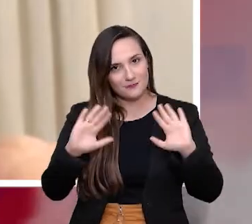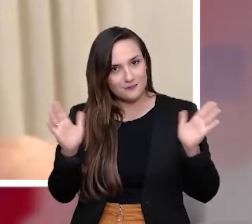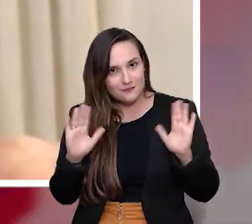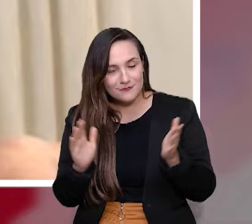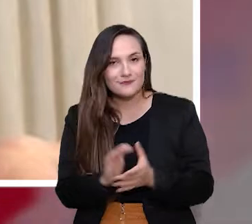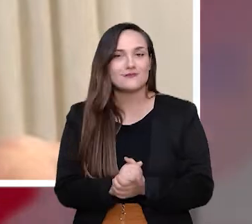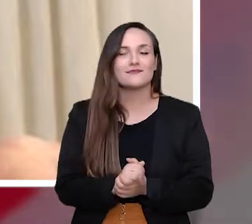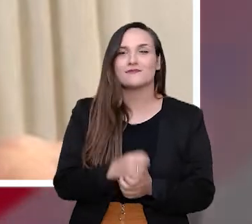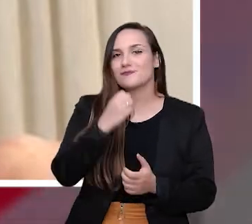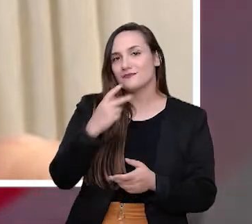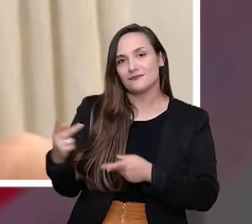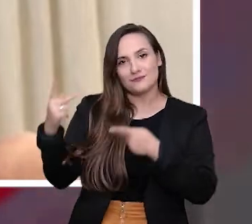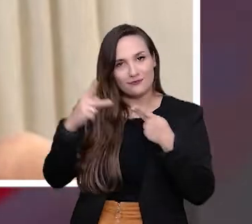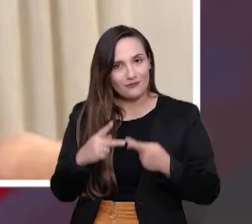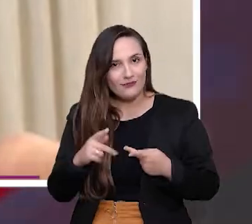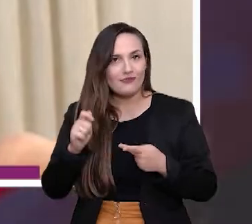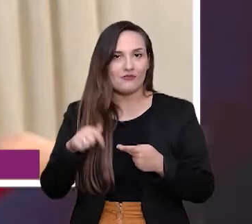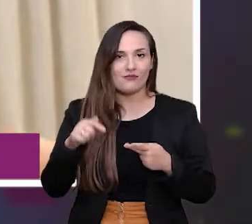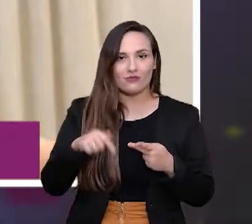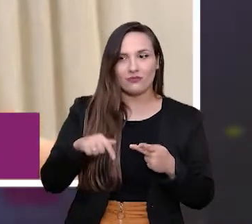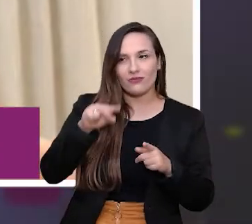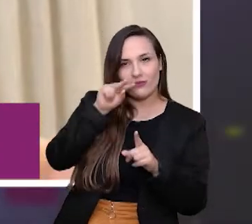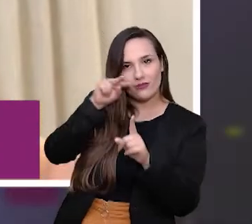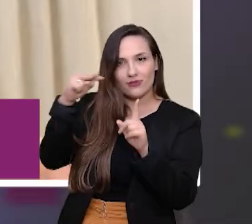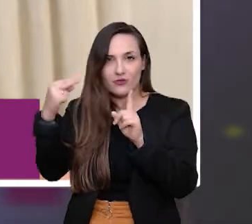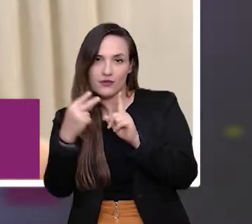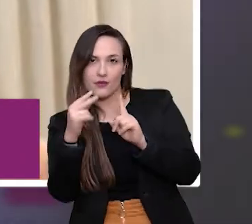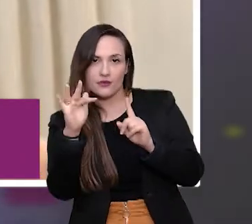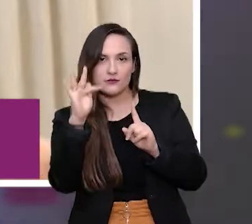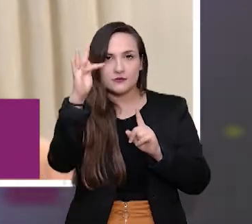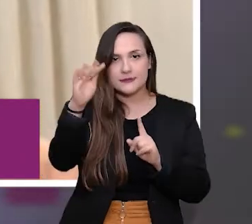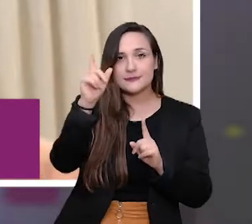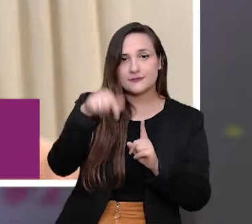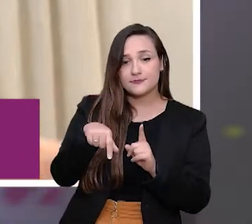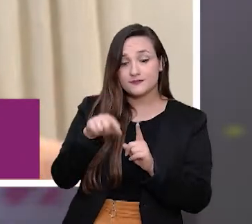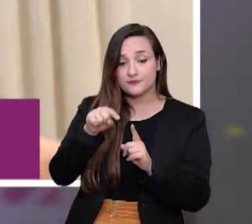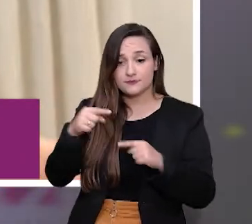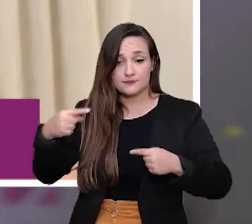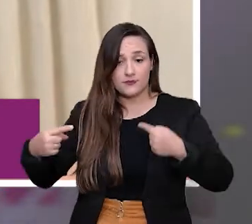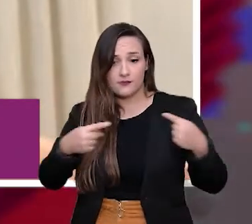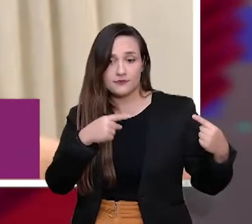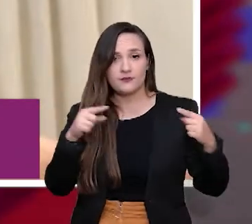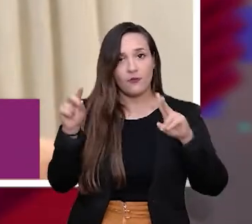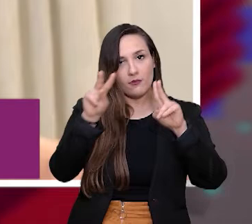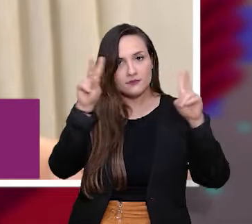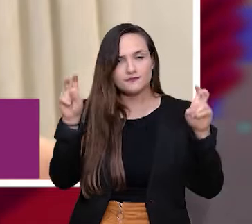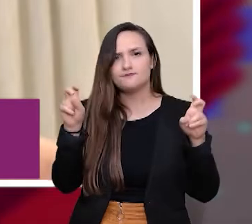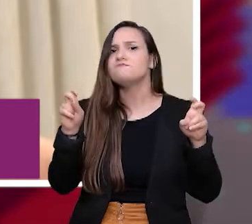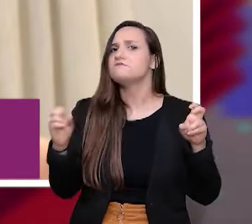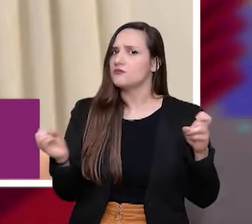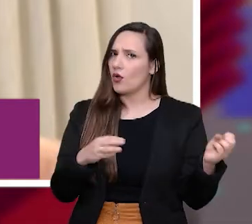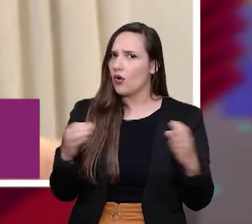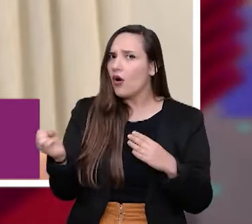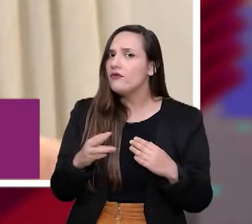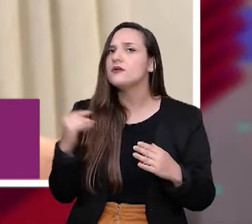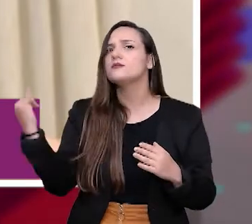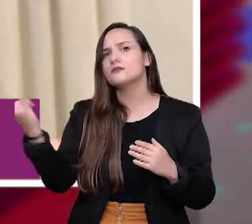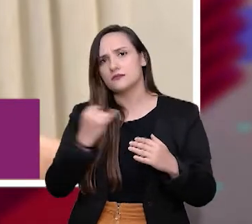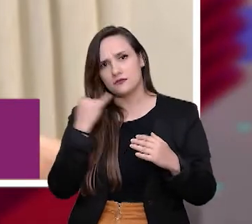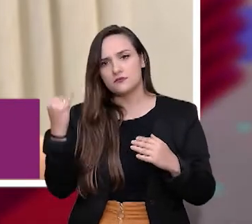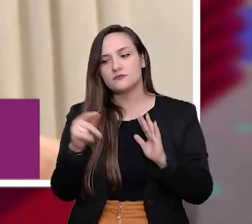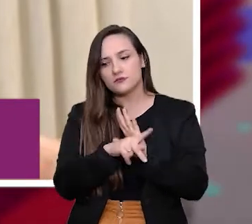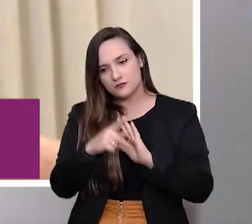Olá para todo mundo, seja muito bem-vindo ao Perspectiva, programa que debate temas atuais, relevantes,